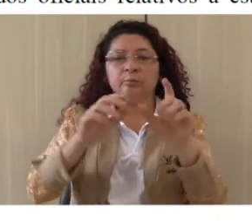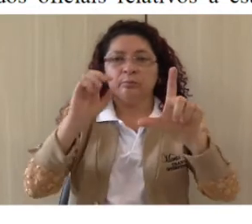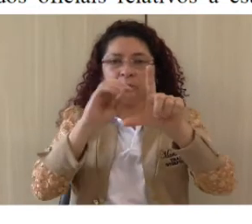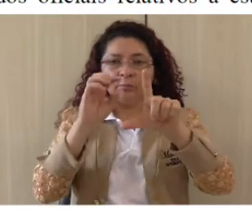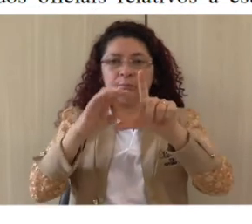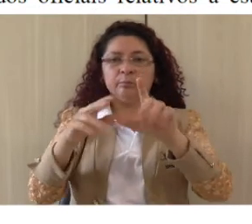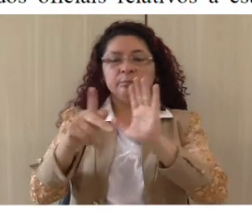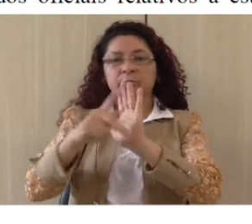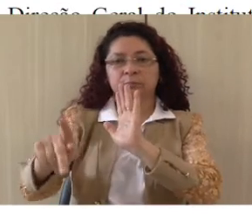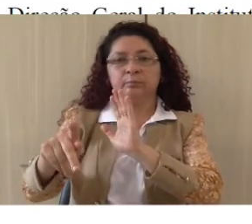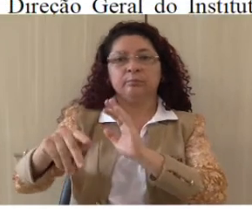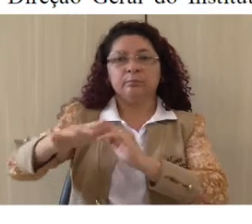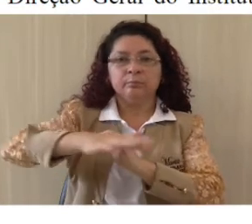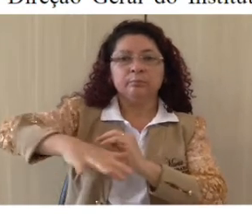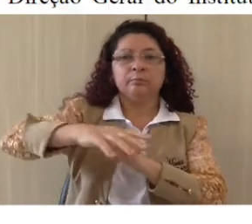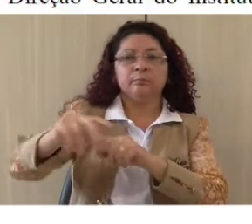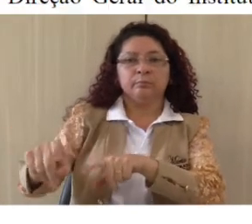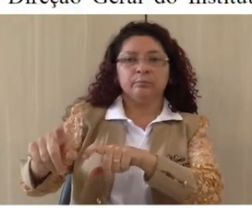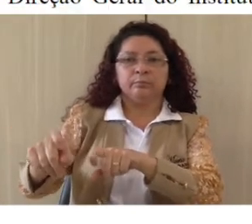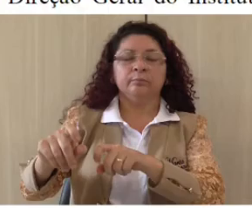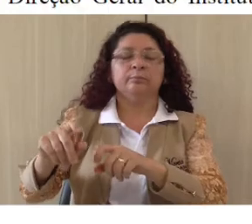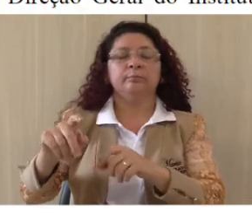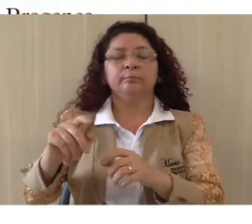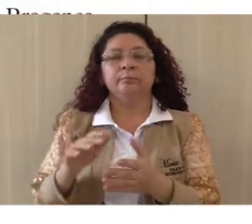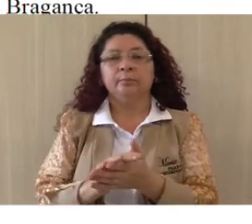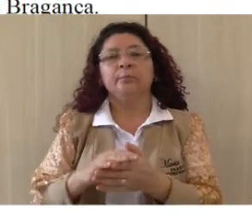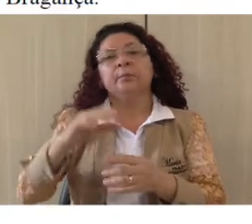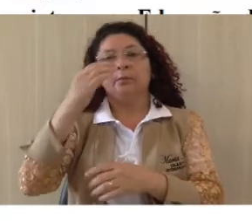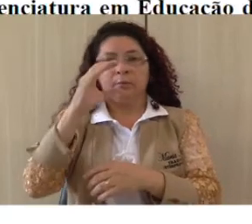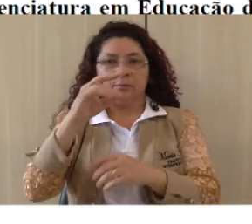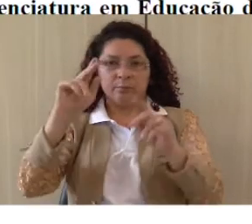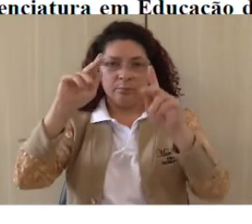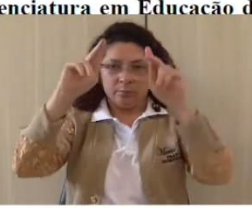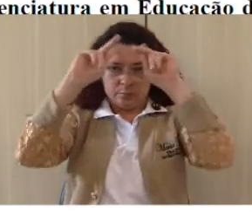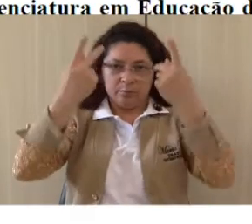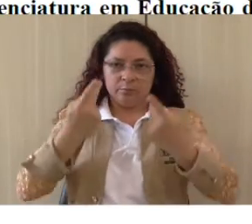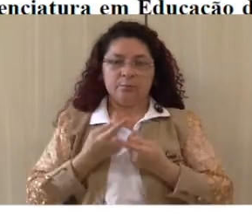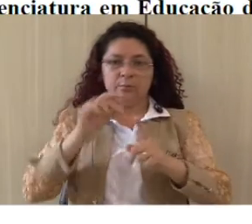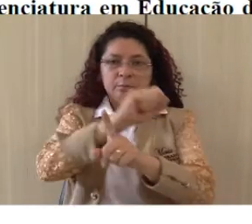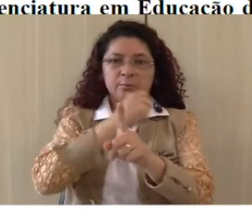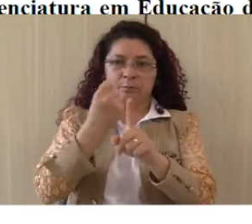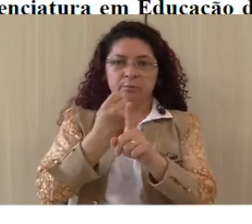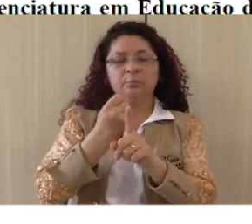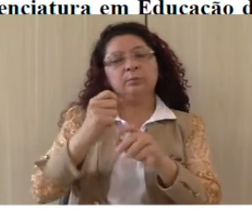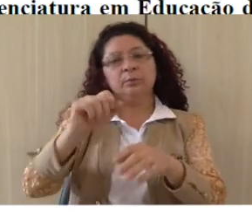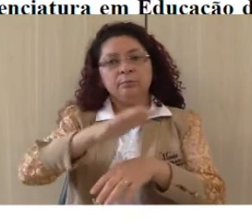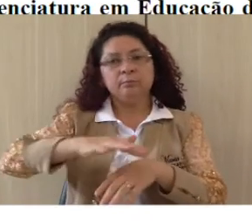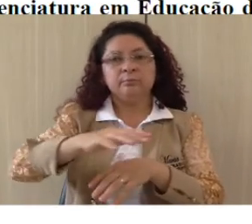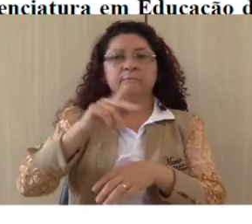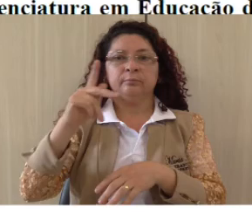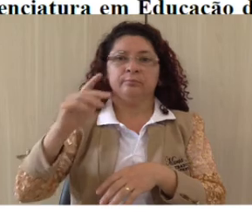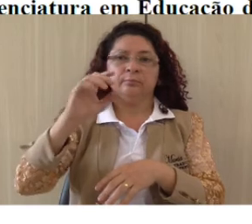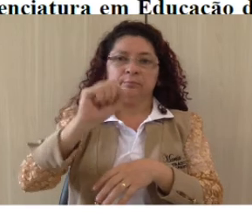licenciatura em Educação do Campo, Ciências Humanas e Sociais, por meio de processo seletivo especial,